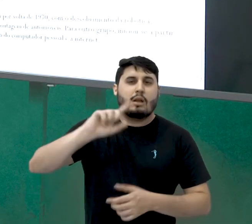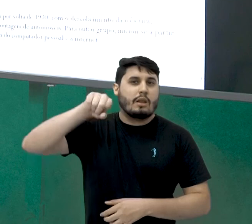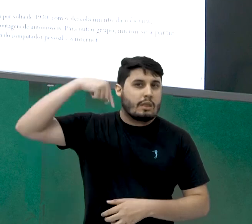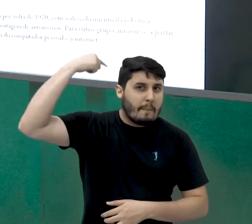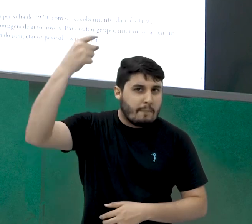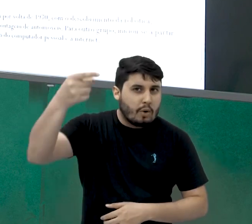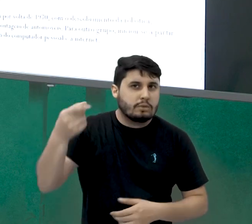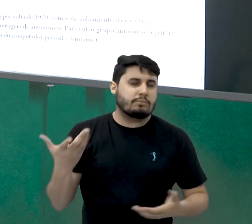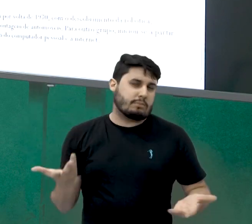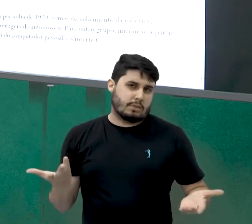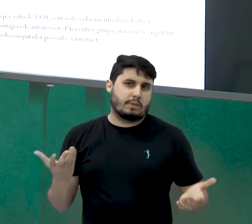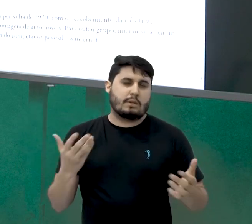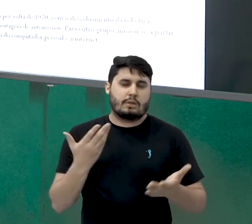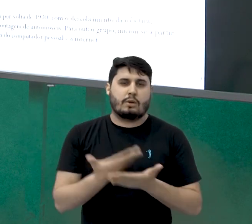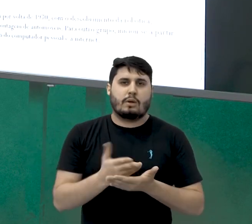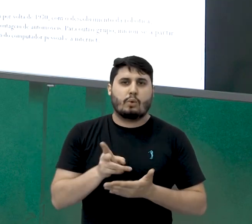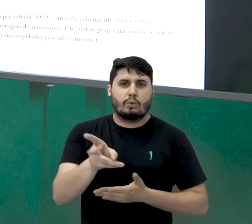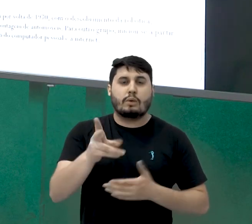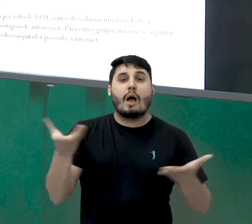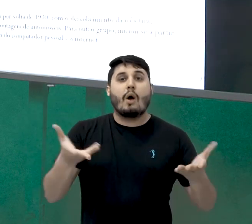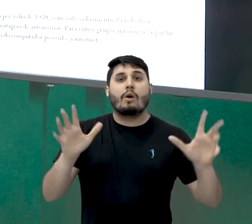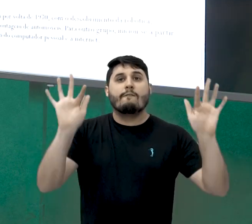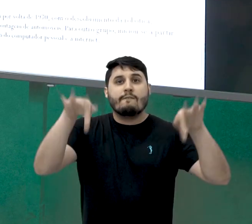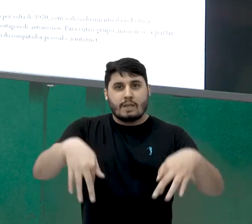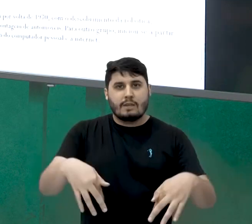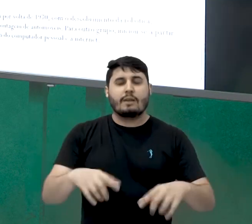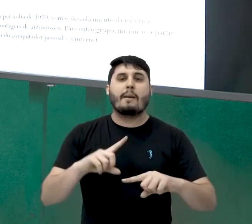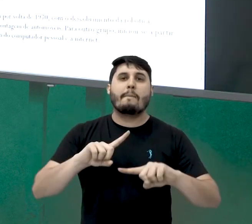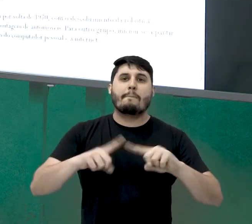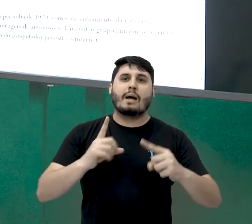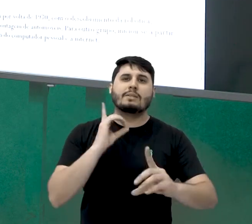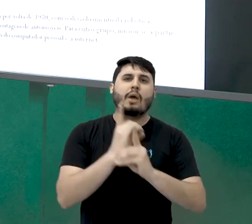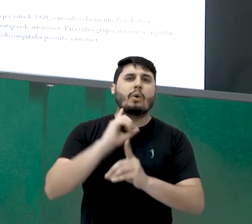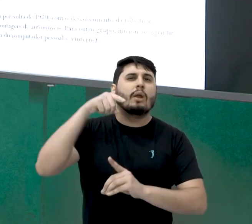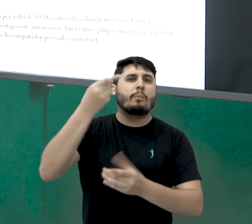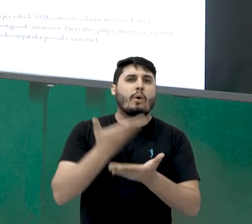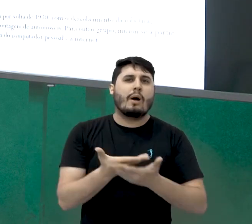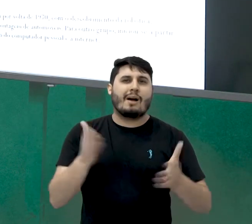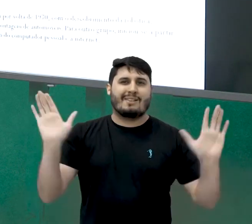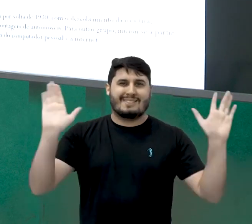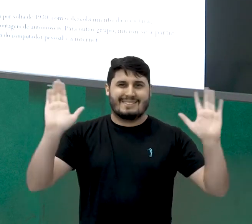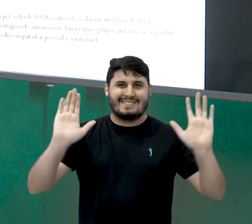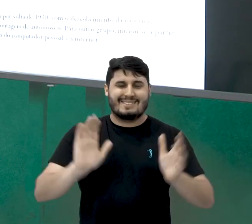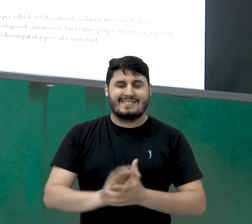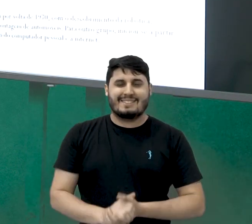aula da gente está se encerrando agora e a gente se encontra na nossa próxima aula. Um forte abraço!